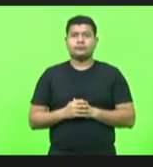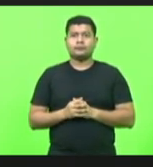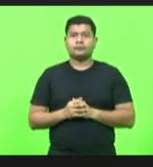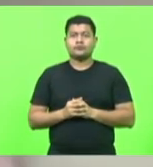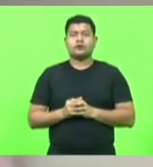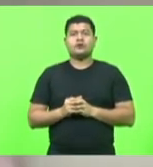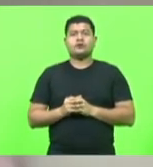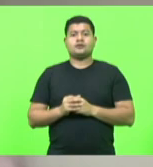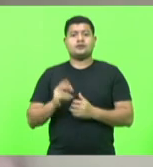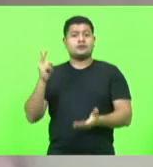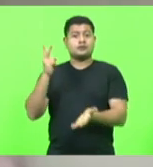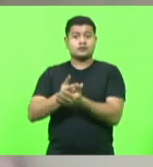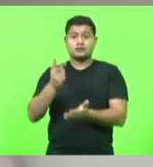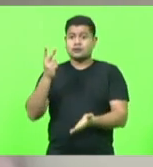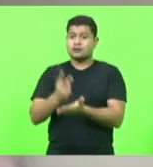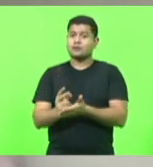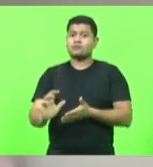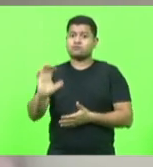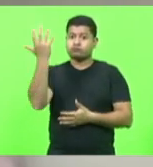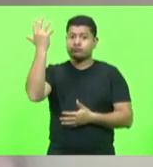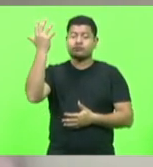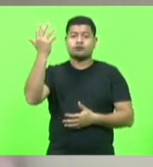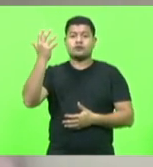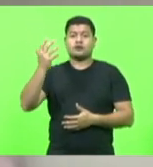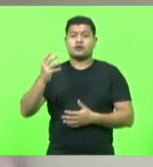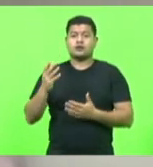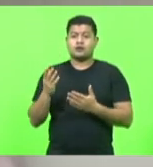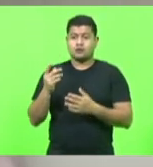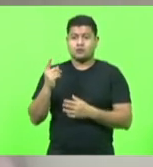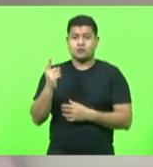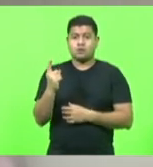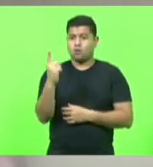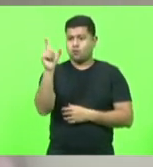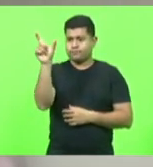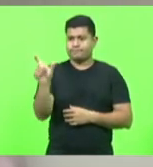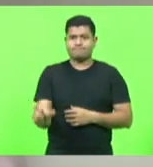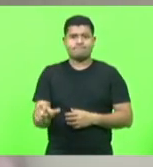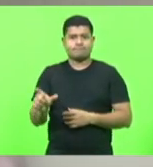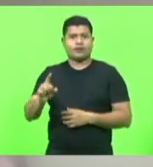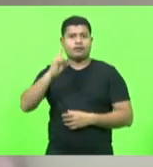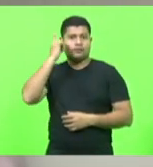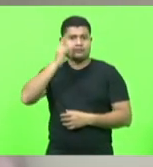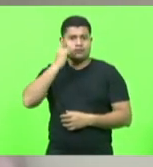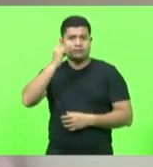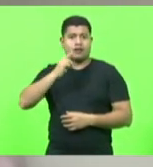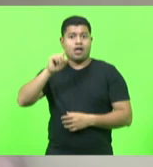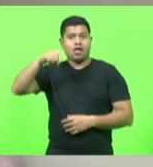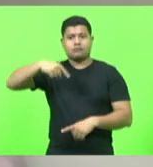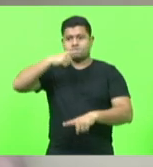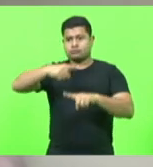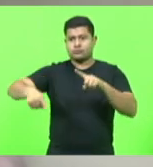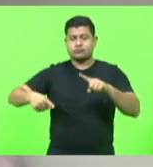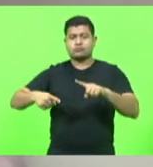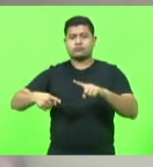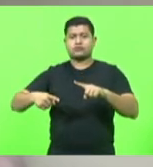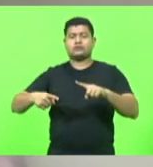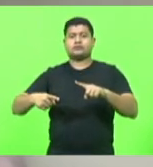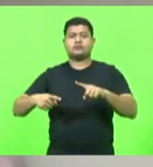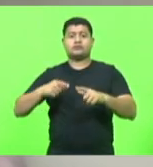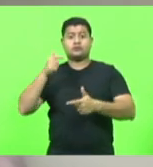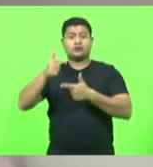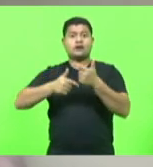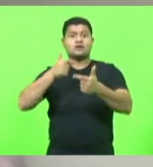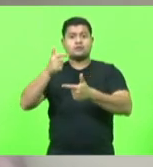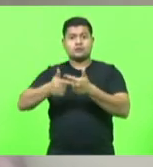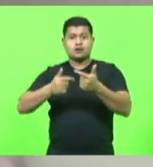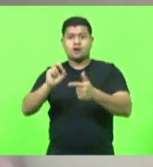Todas as vezes que acontece que um parlamentar é proibido de exercer a sua função, eu acho que nós temos sim